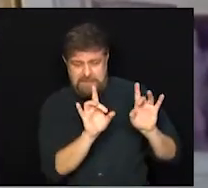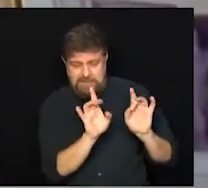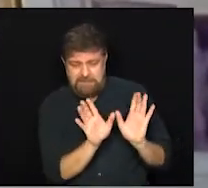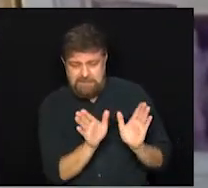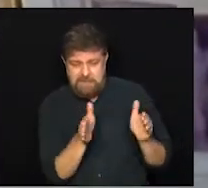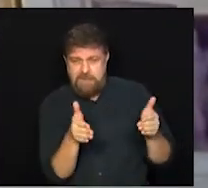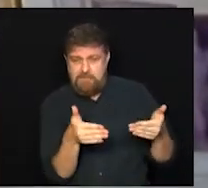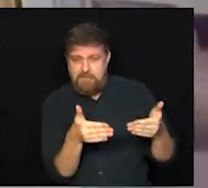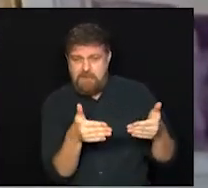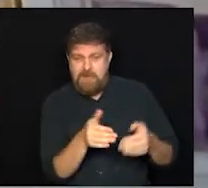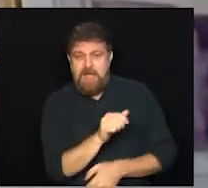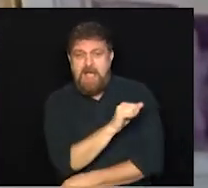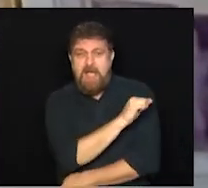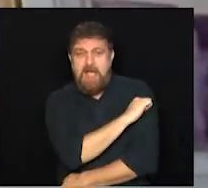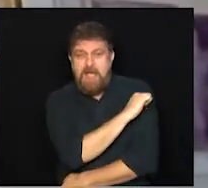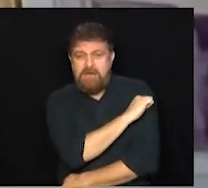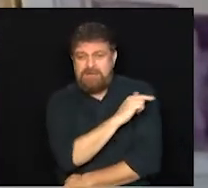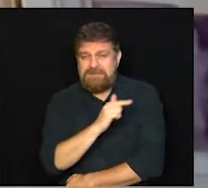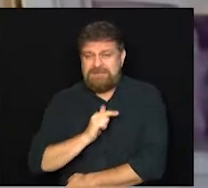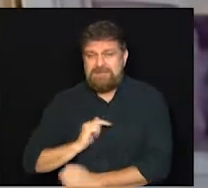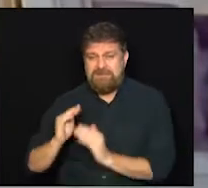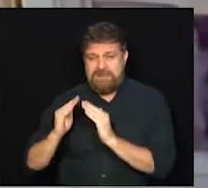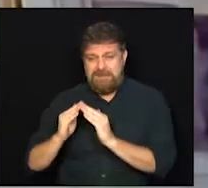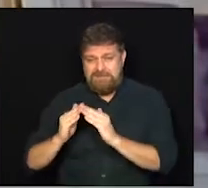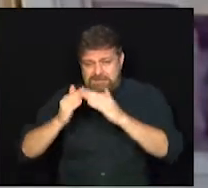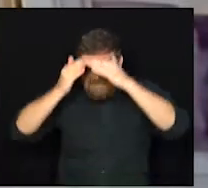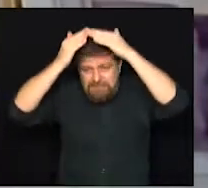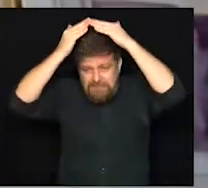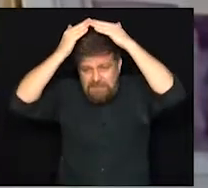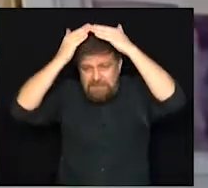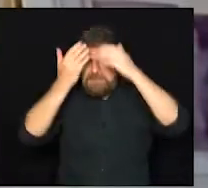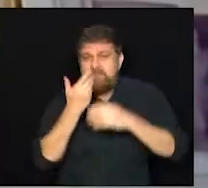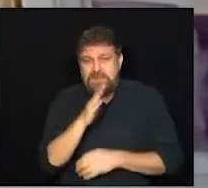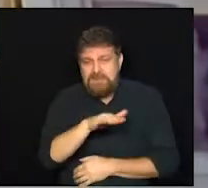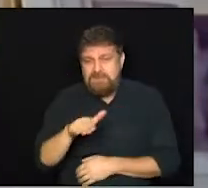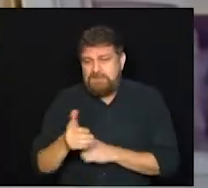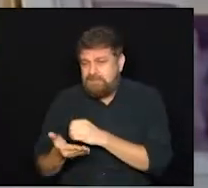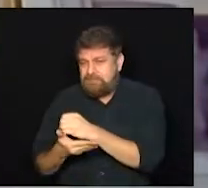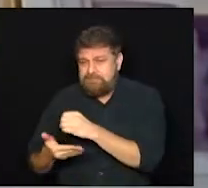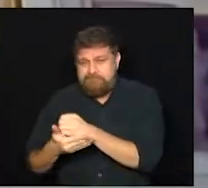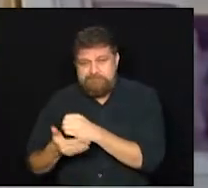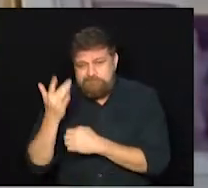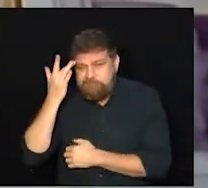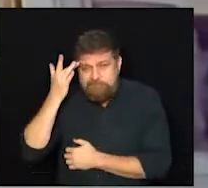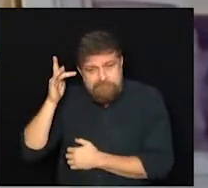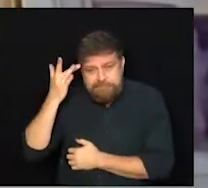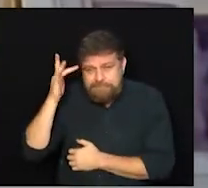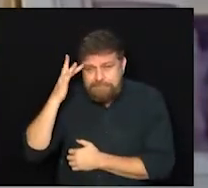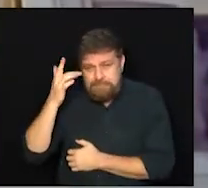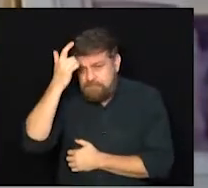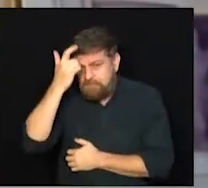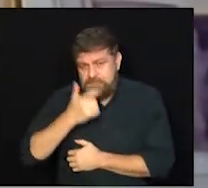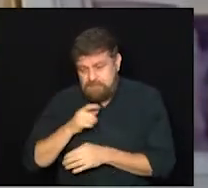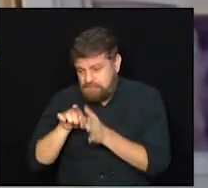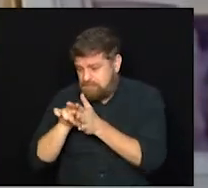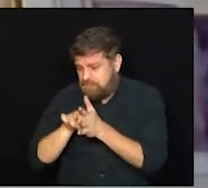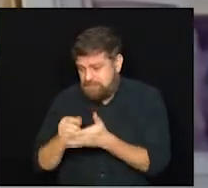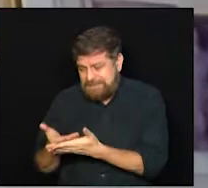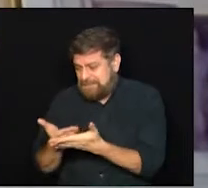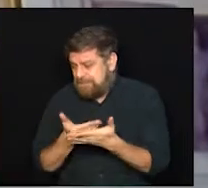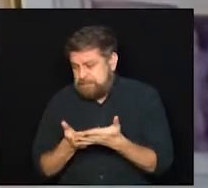especificamente para estudantes que estão em casa, da educação básica, eu não poderia dizer, eu não faço esse tipo de